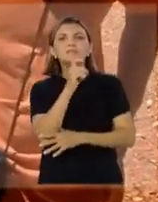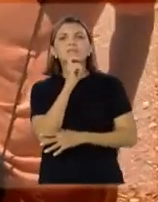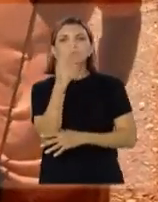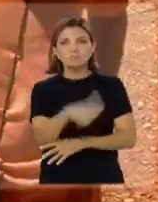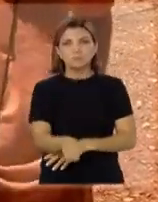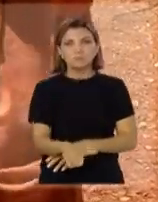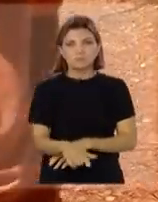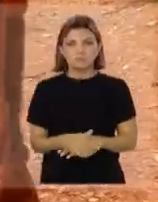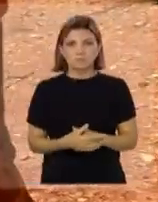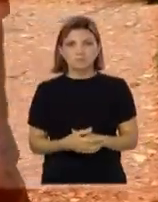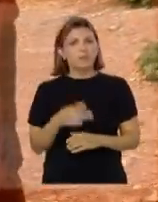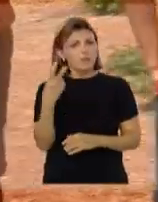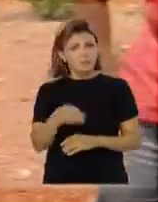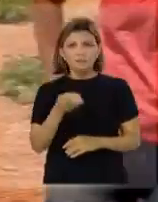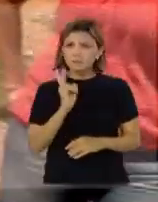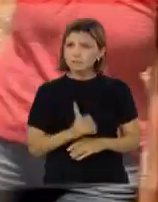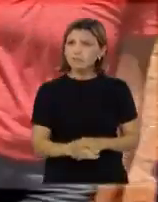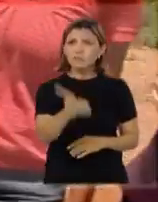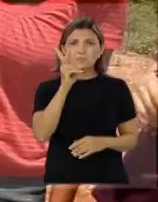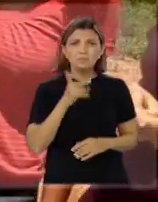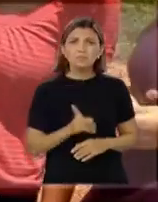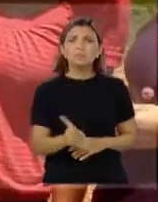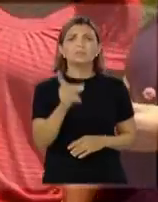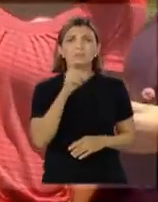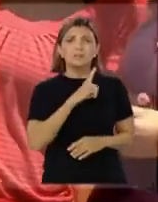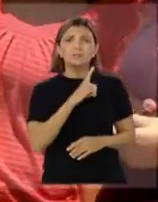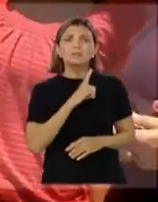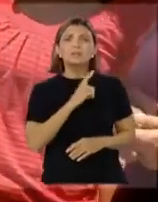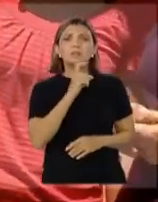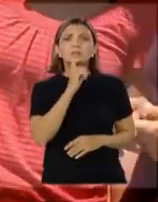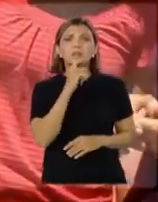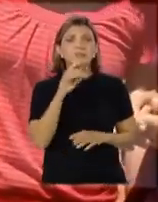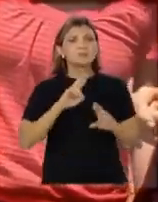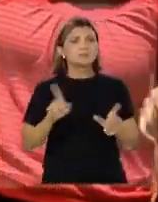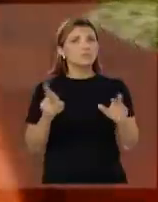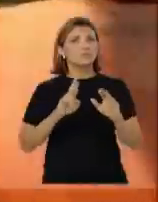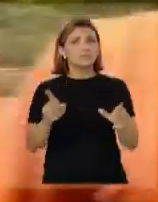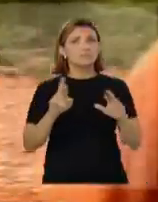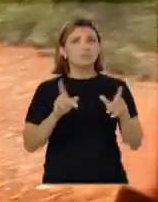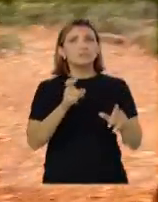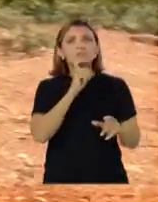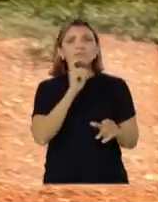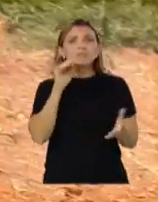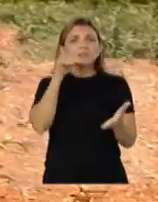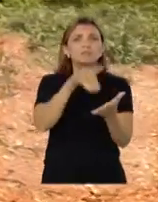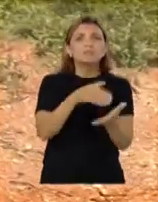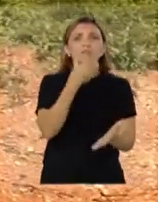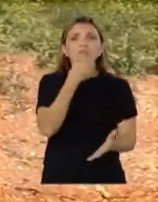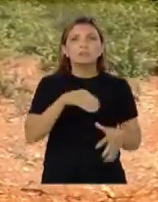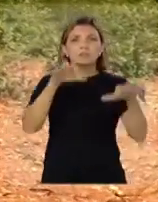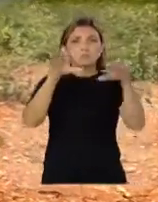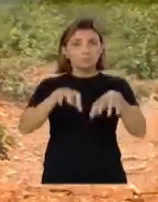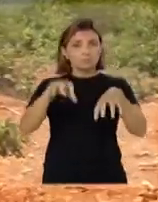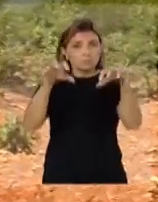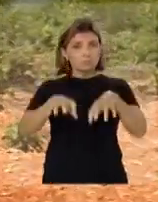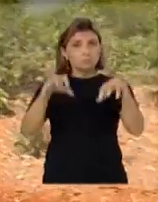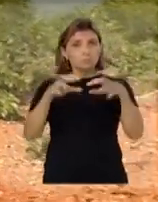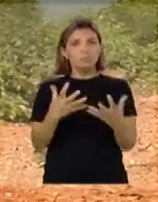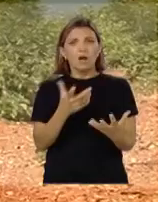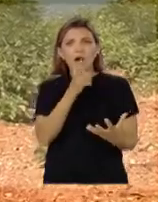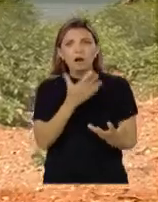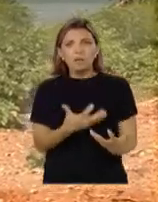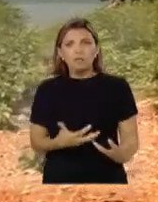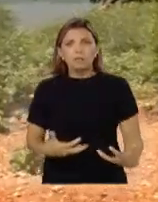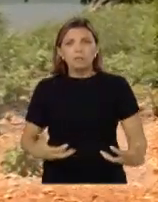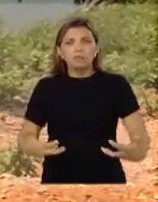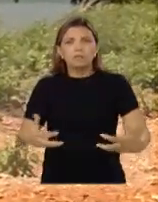aqui. Coisa maluca. Pra mim, inverno é tempo frio, seco, sem chuva, sem verde. É, aqui na Caatinga o inverno é no fim do ano. Quando